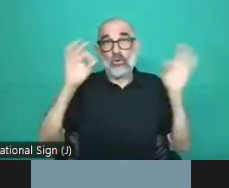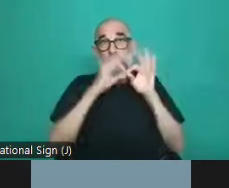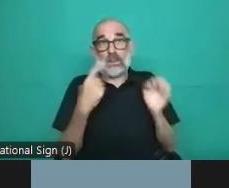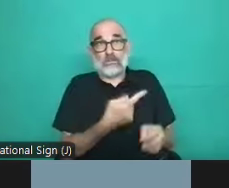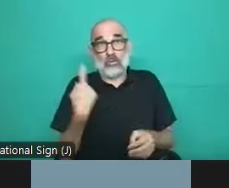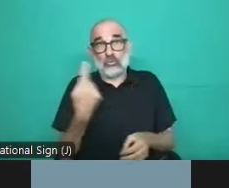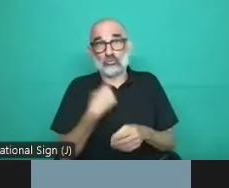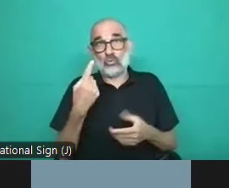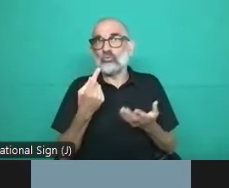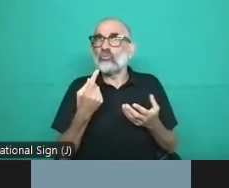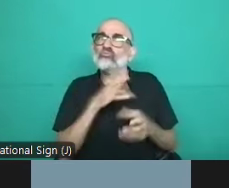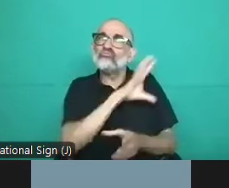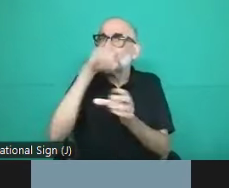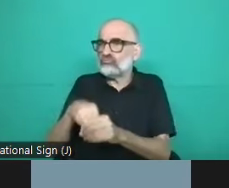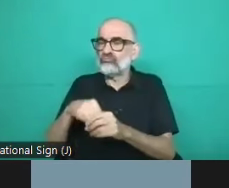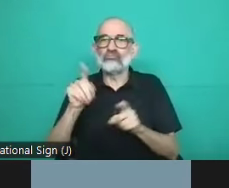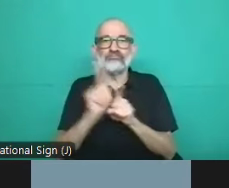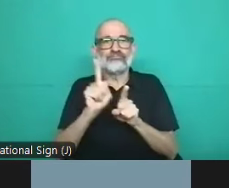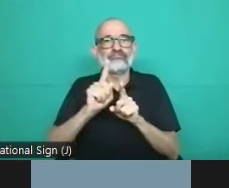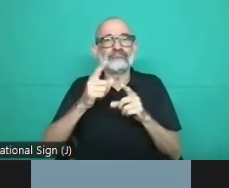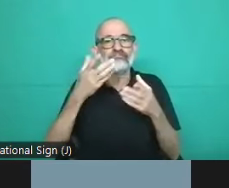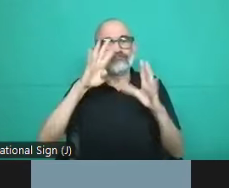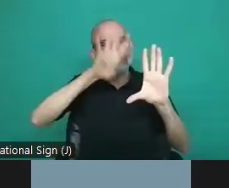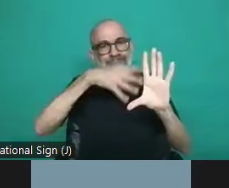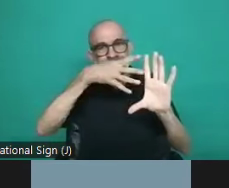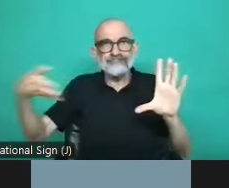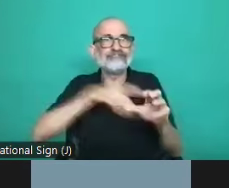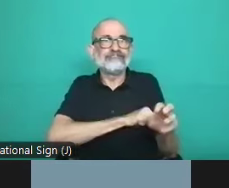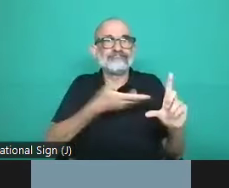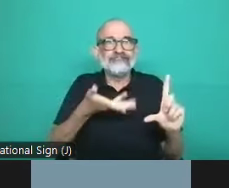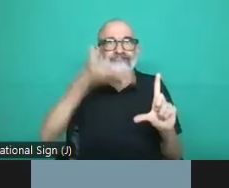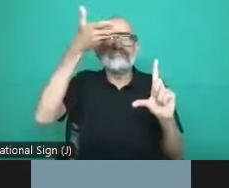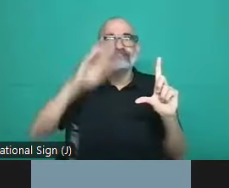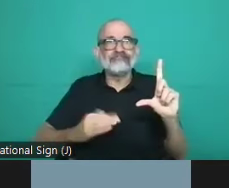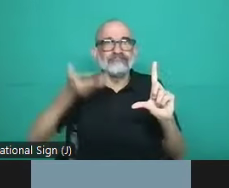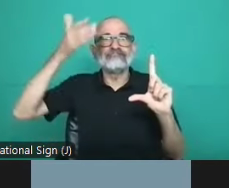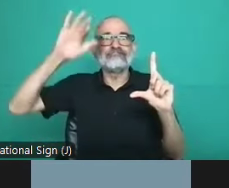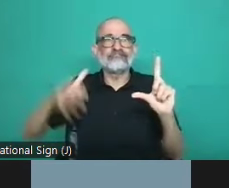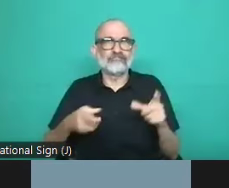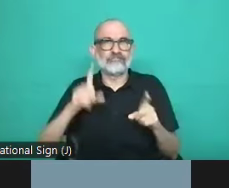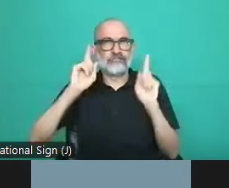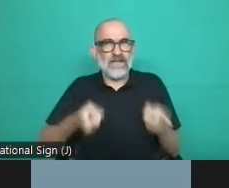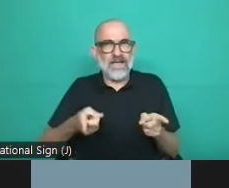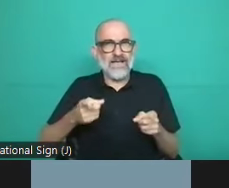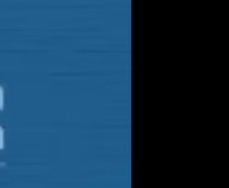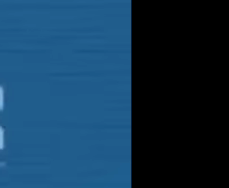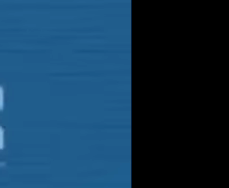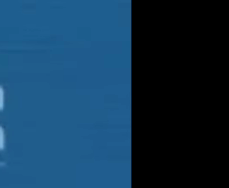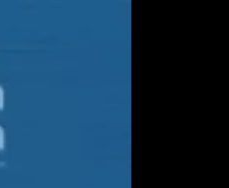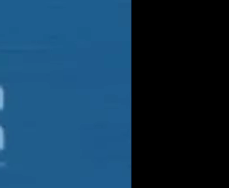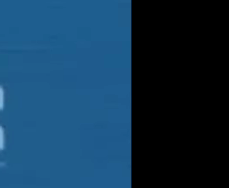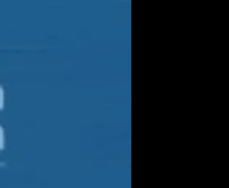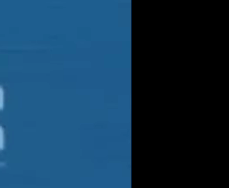Nosso sistema de precisão melhorou em relação à triagem e acompanhamento aos pacientes.